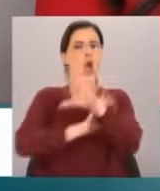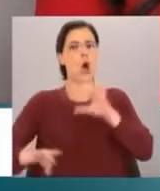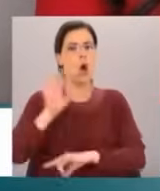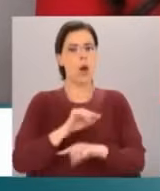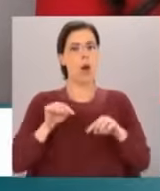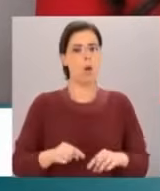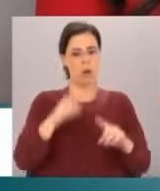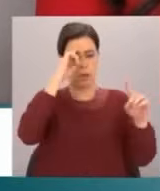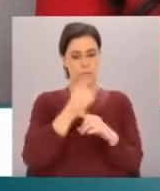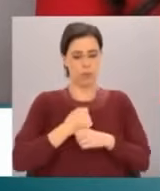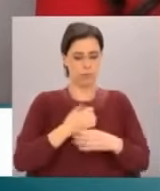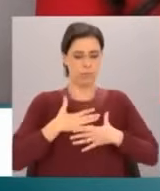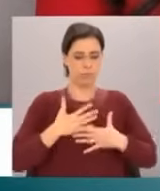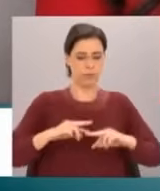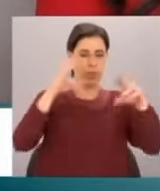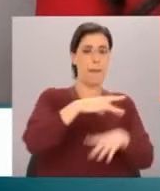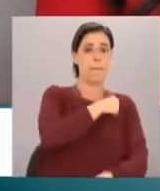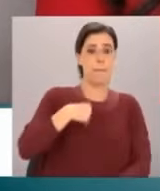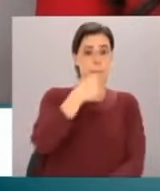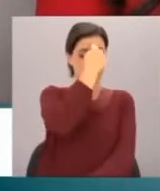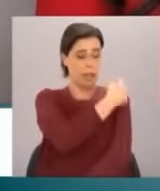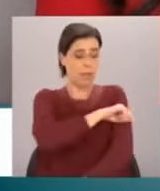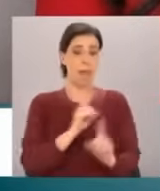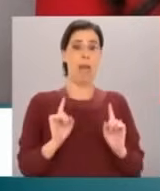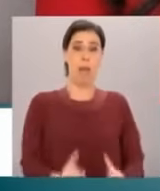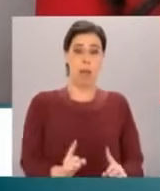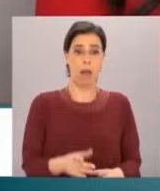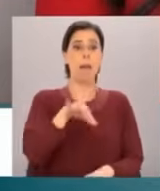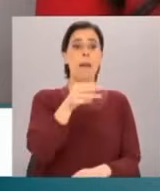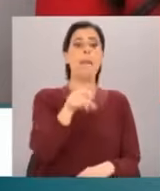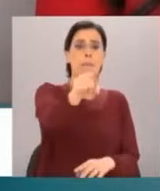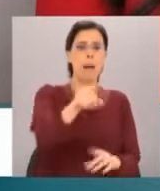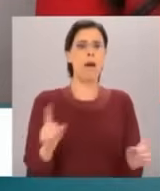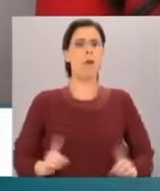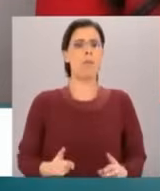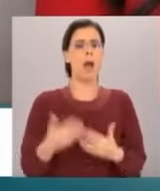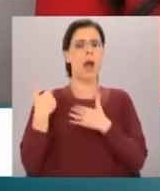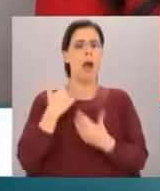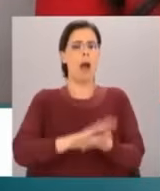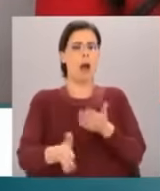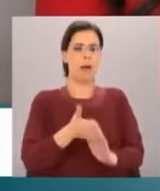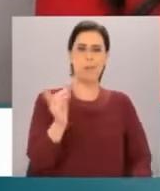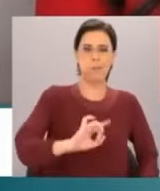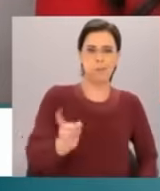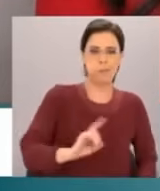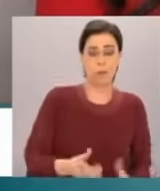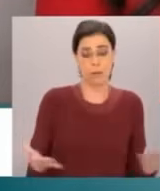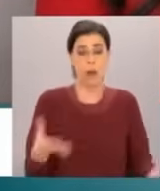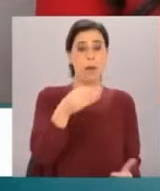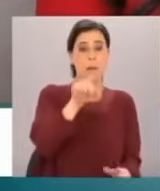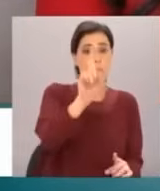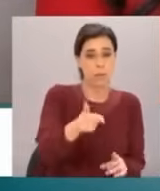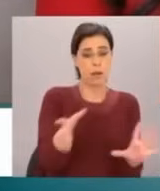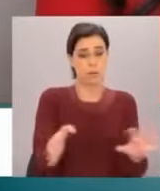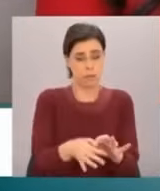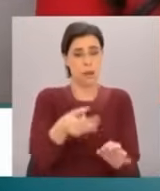temos as carreiras dos professores dos médicos dos enfermeiros no estado em questão o pano não pode ser diz responsabilidades Tu entendeu Acho que o pano